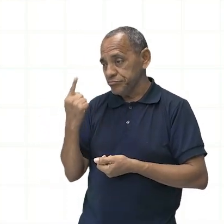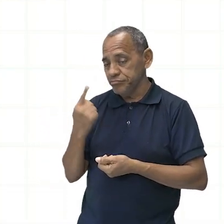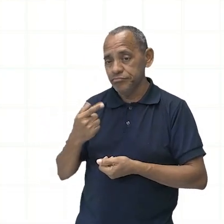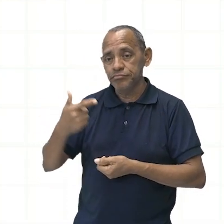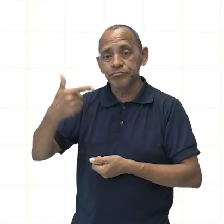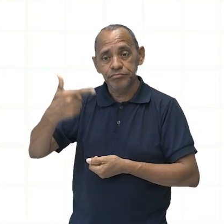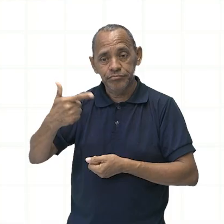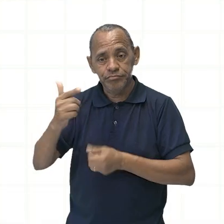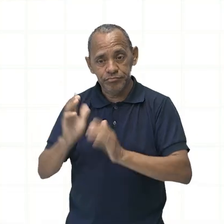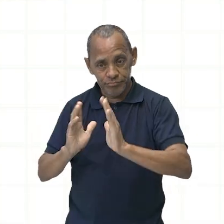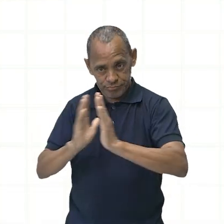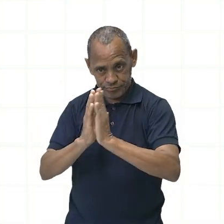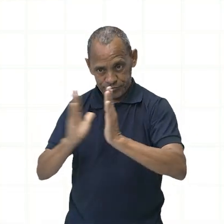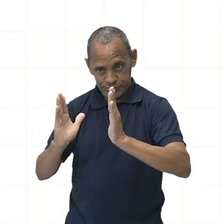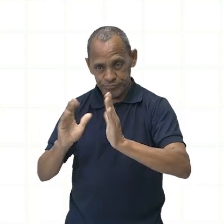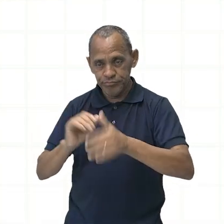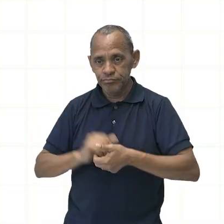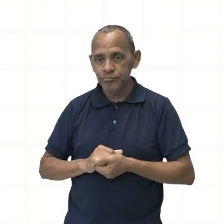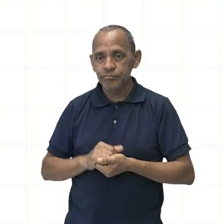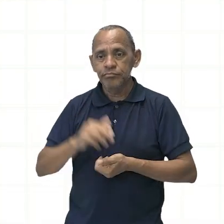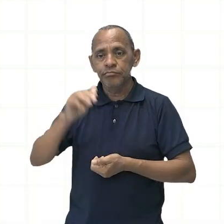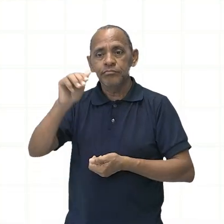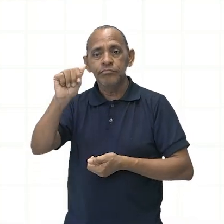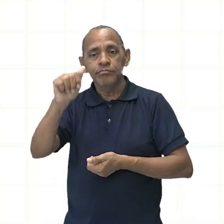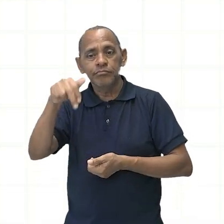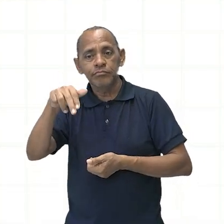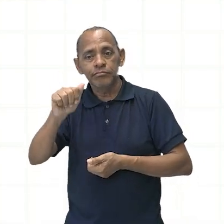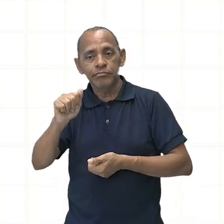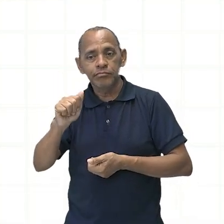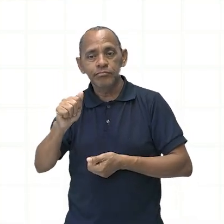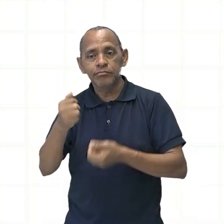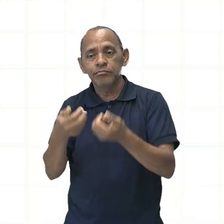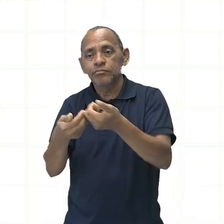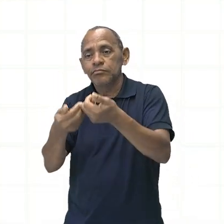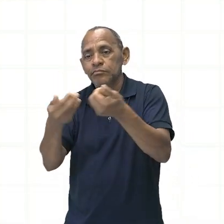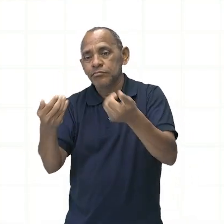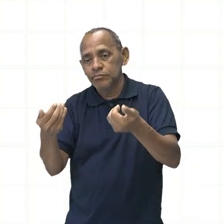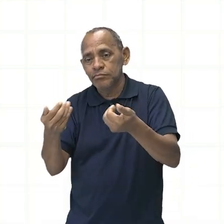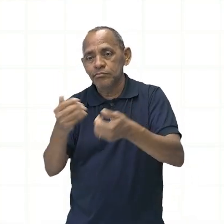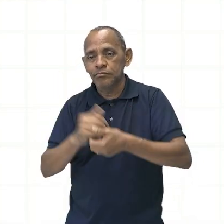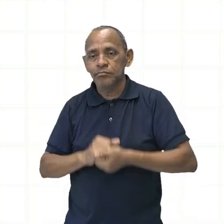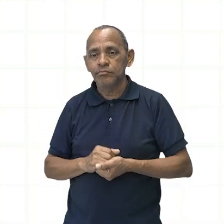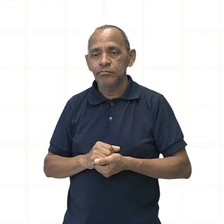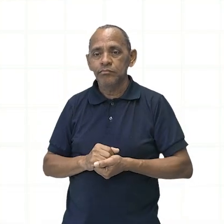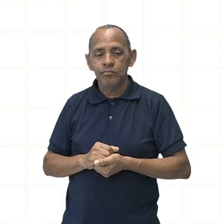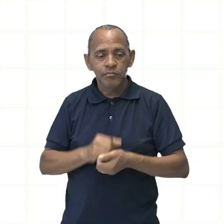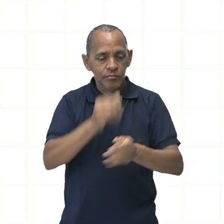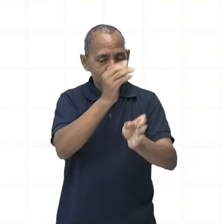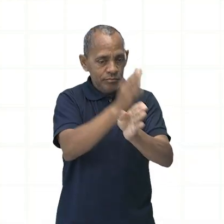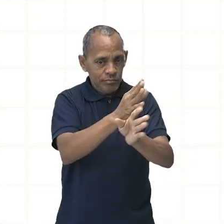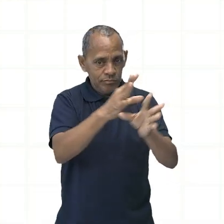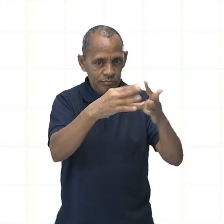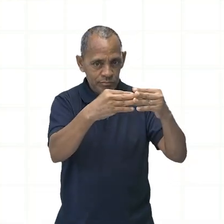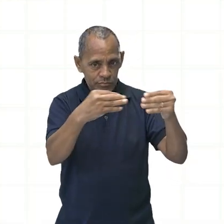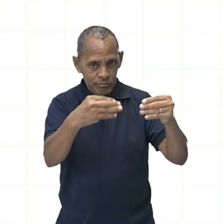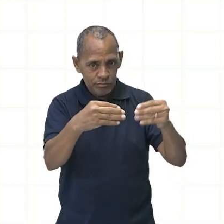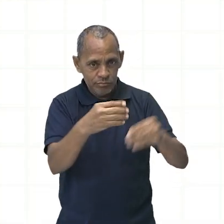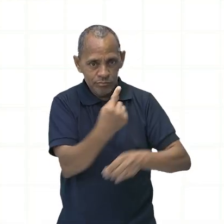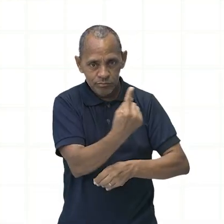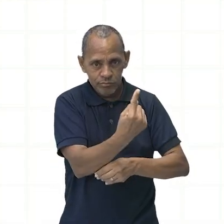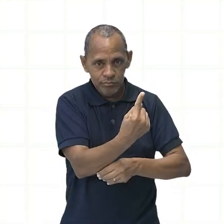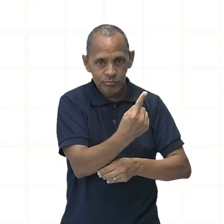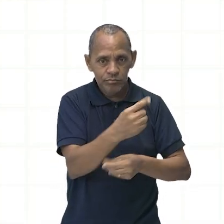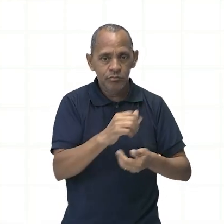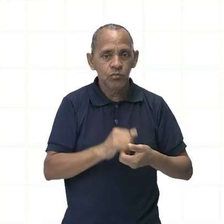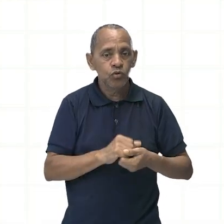nesta fase, a ANA, ela separa na meiose 1 os cromossomos homólogos